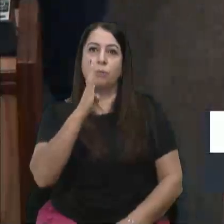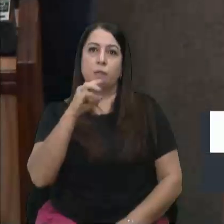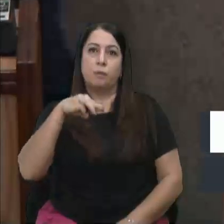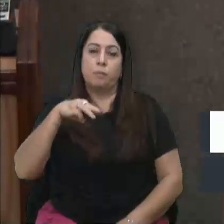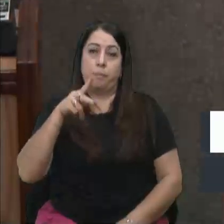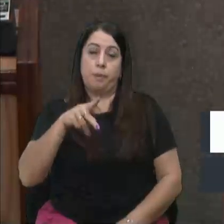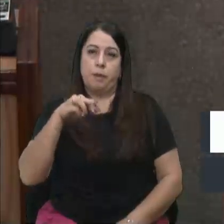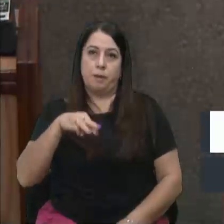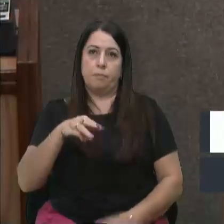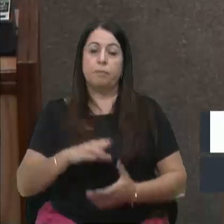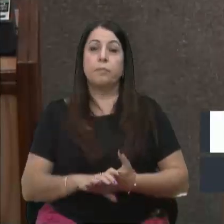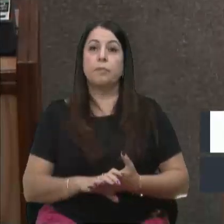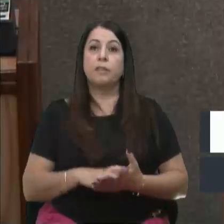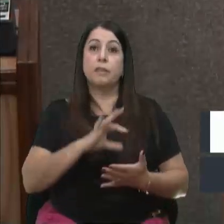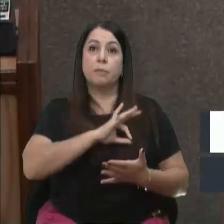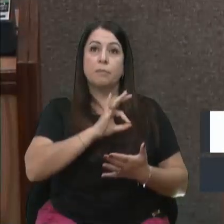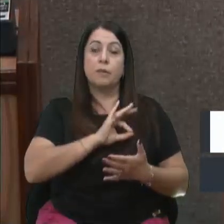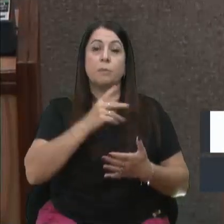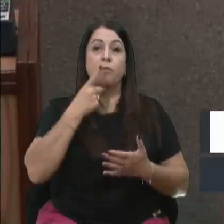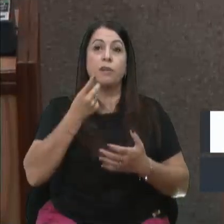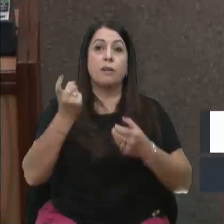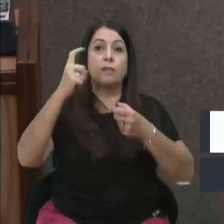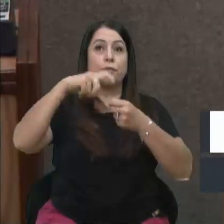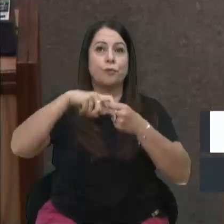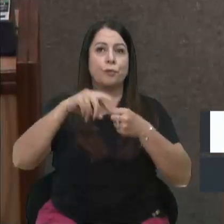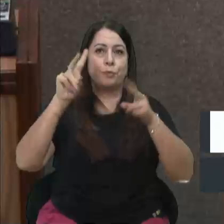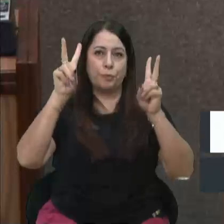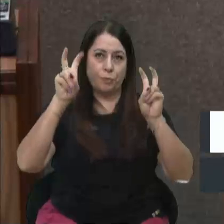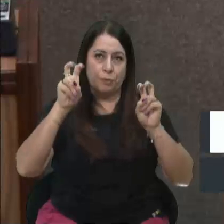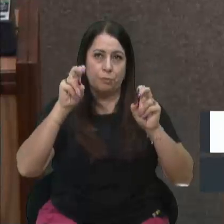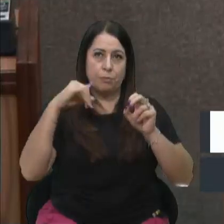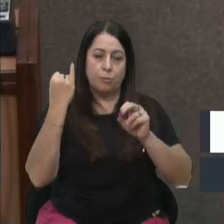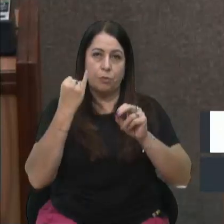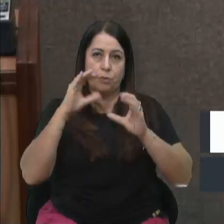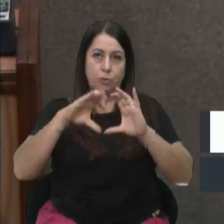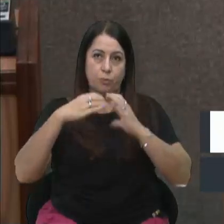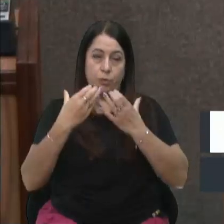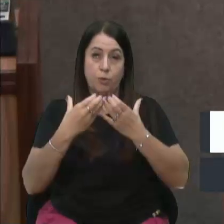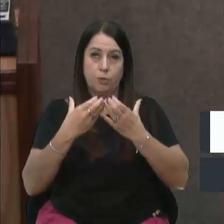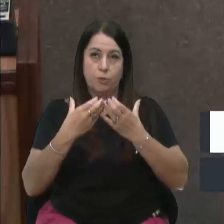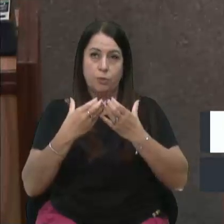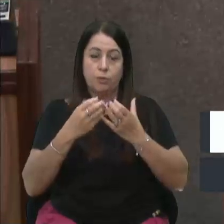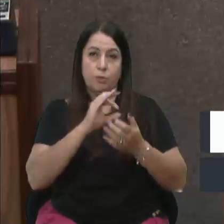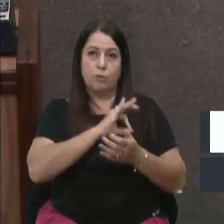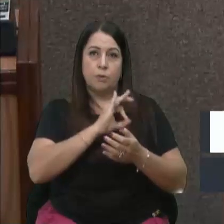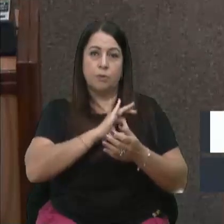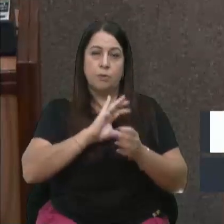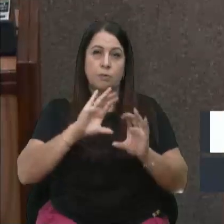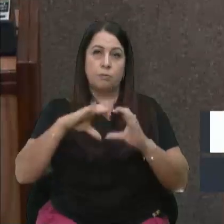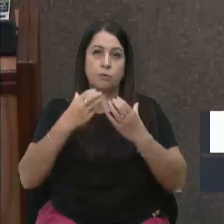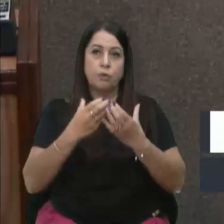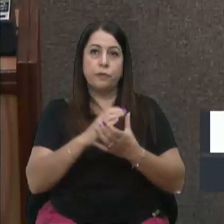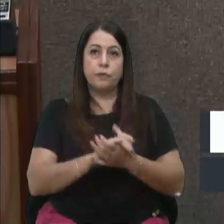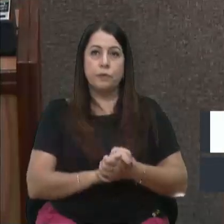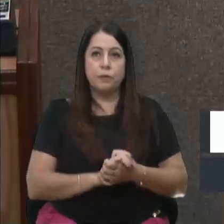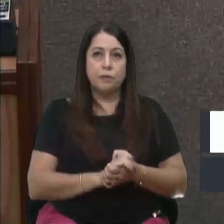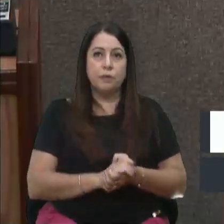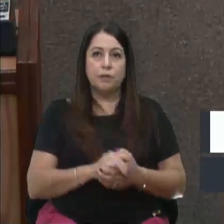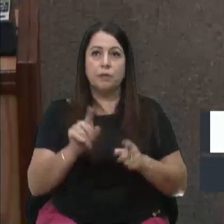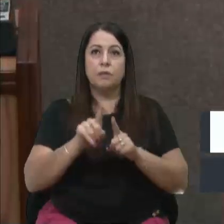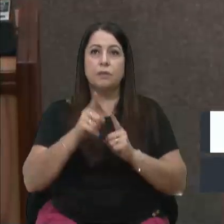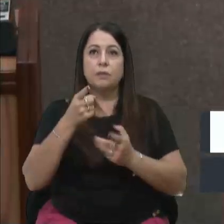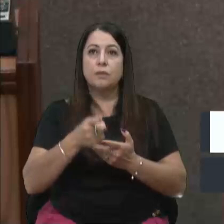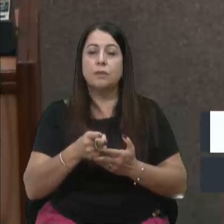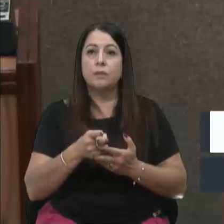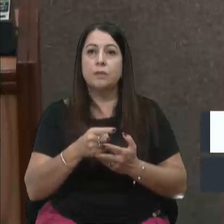BPM, para retomar um tema que é muito importante para a comunidade, que é a questão do policiamento comunitário. A